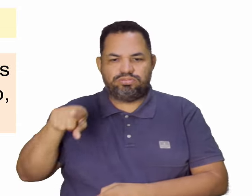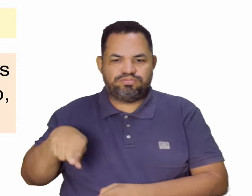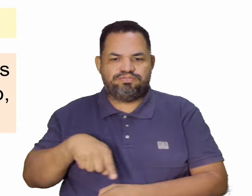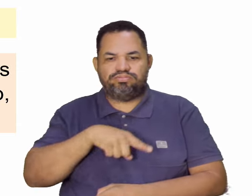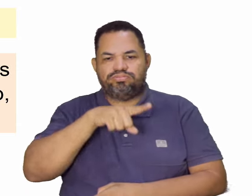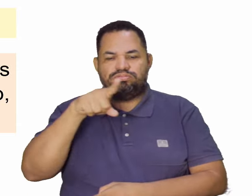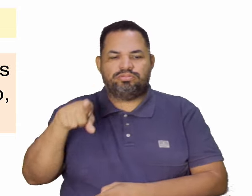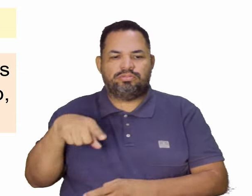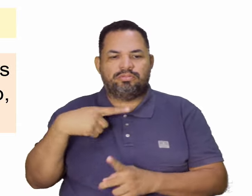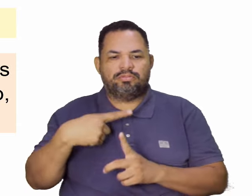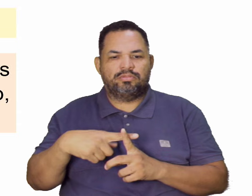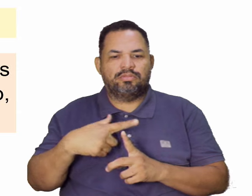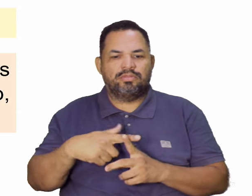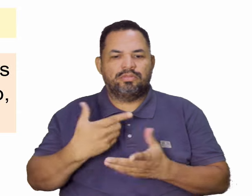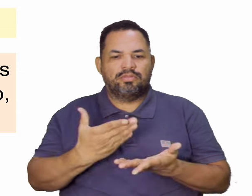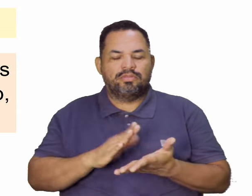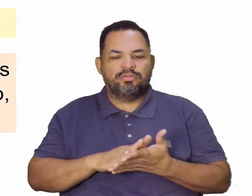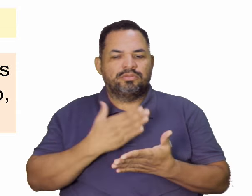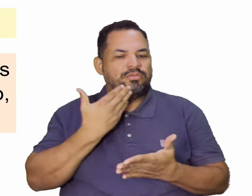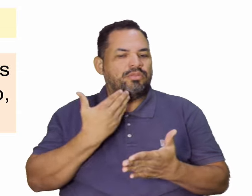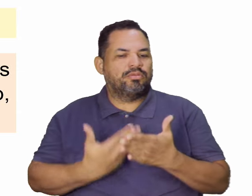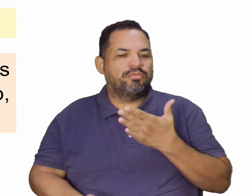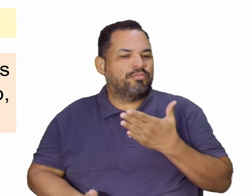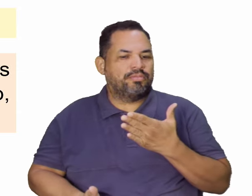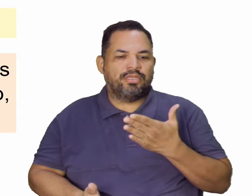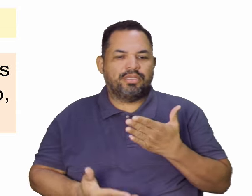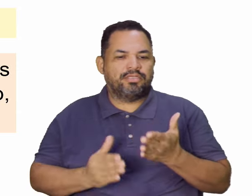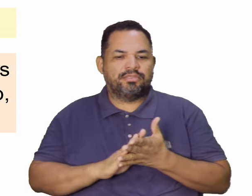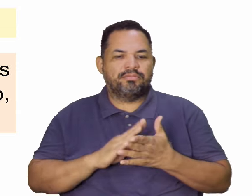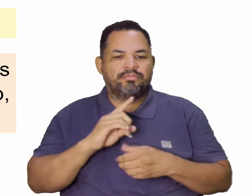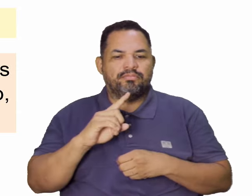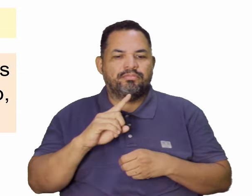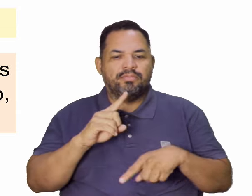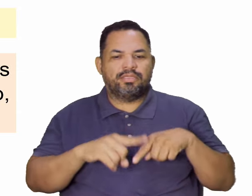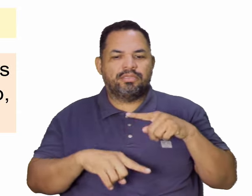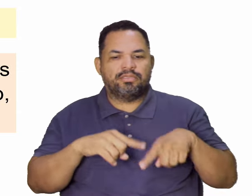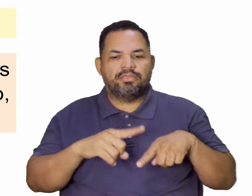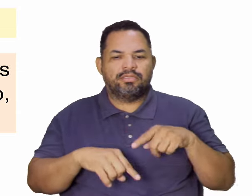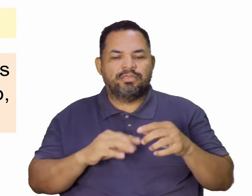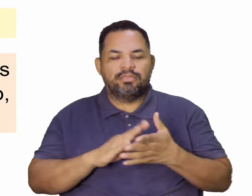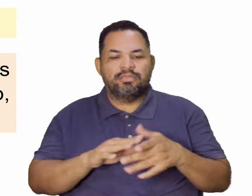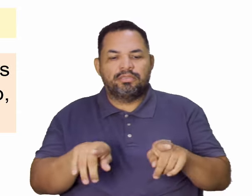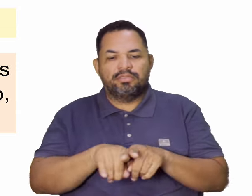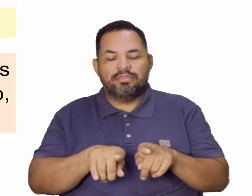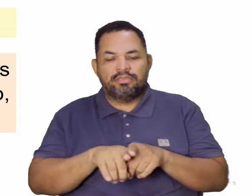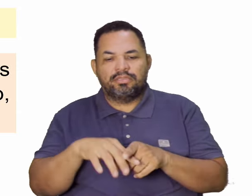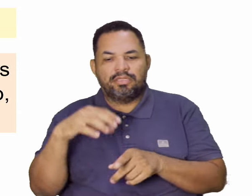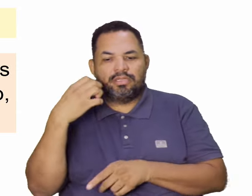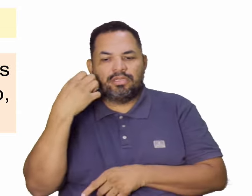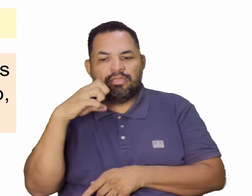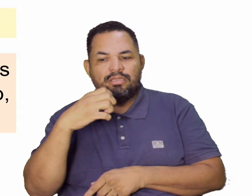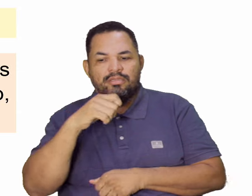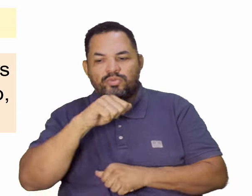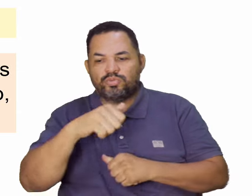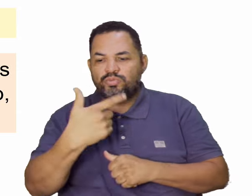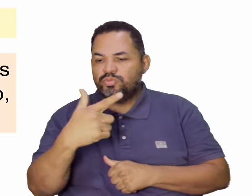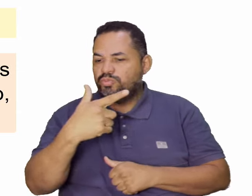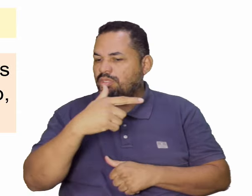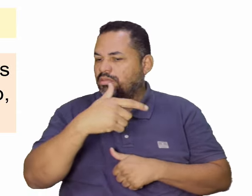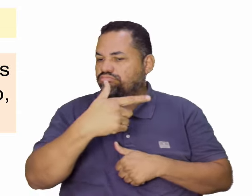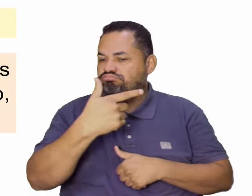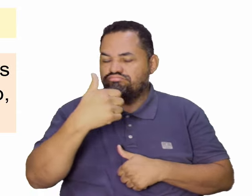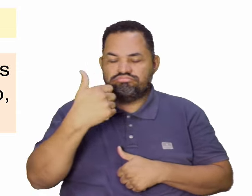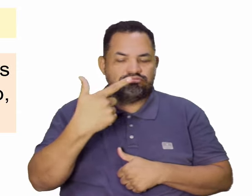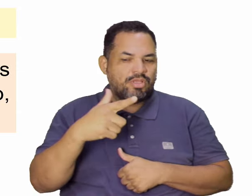porque não desprende material não há troca de matéria e energia